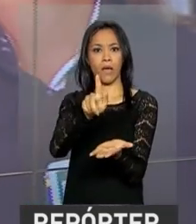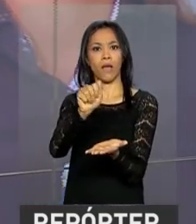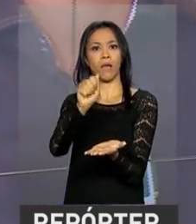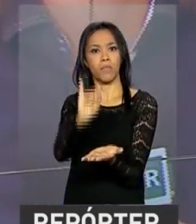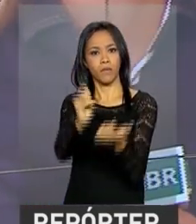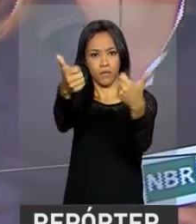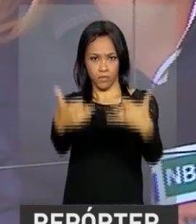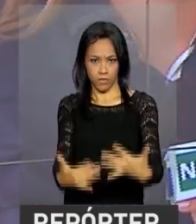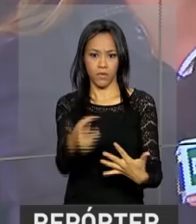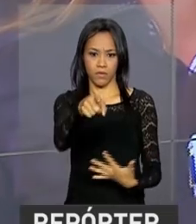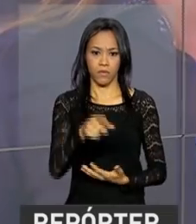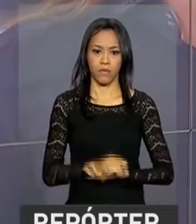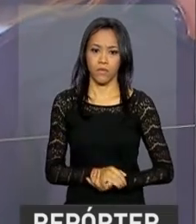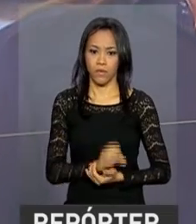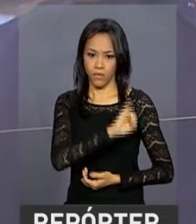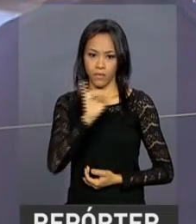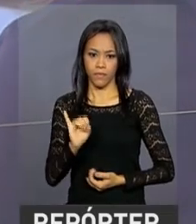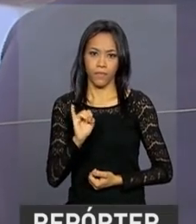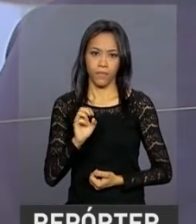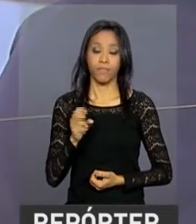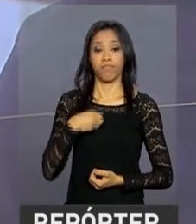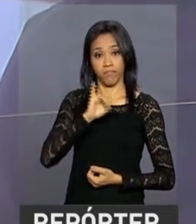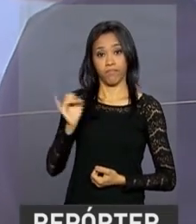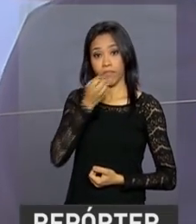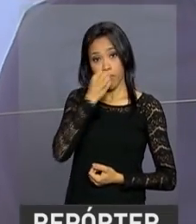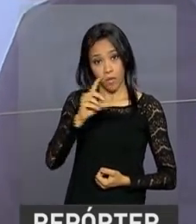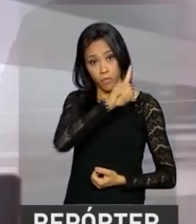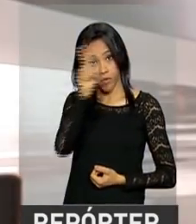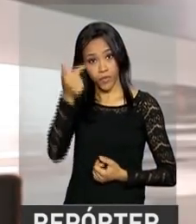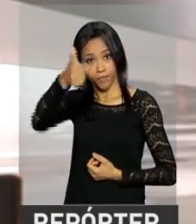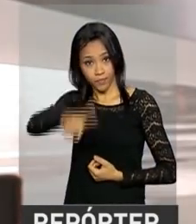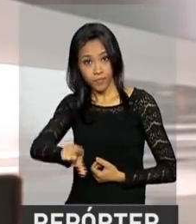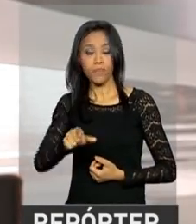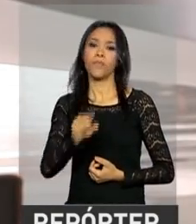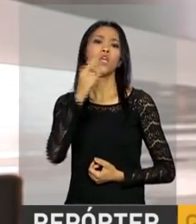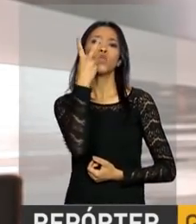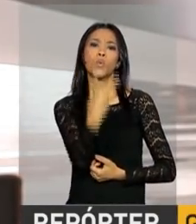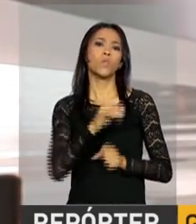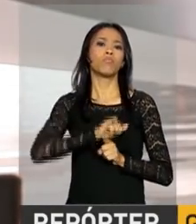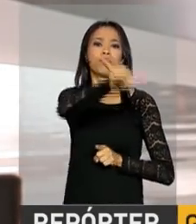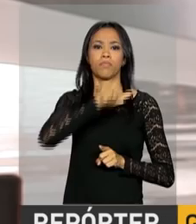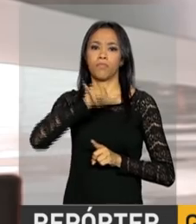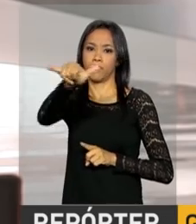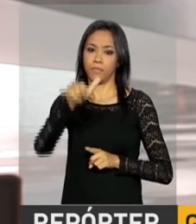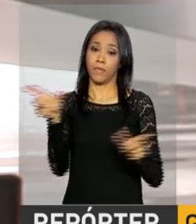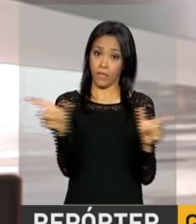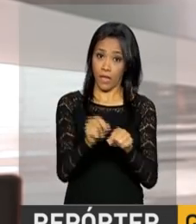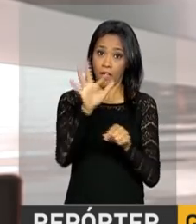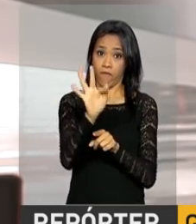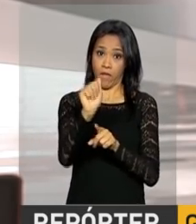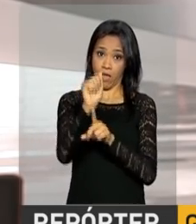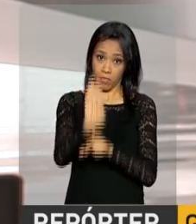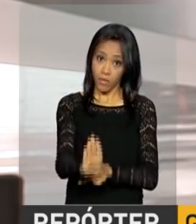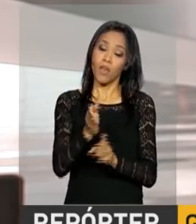gente. Olá, Gabriela. Oi, Leandro. Bom dia novamente. Olha, 2 aeronaves da Força Aérea Brasileira